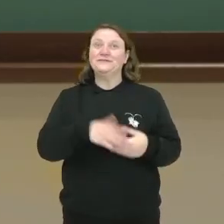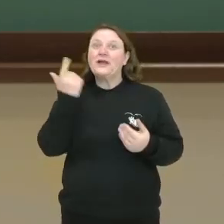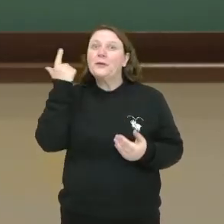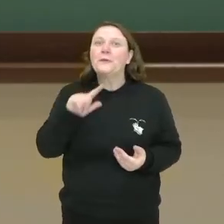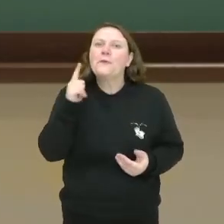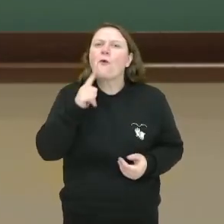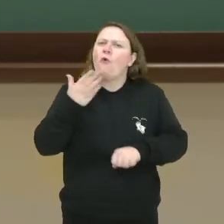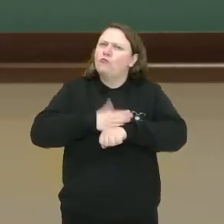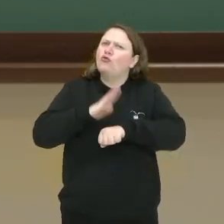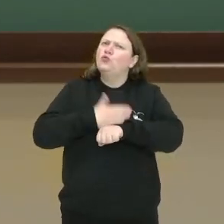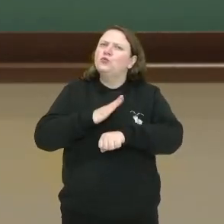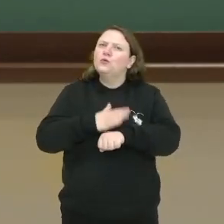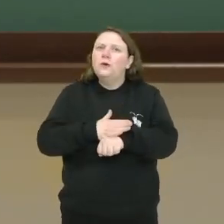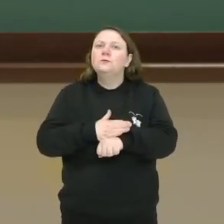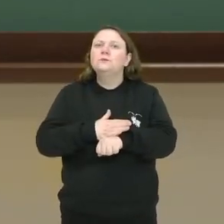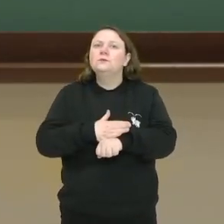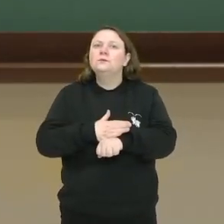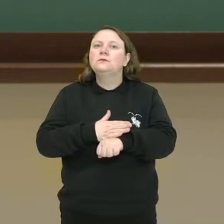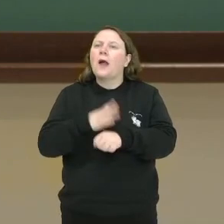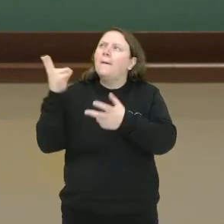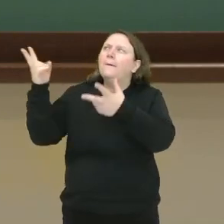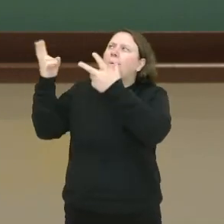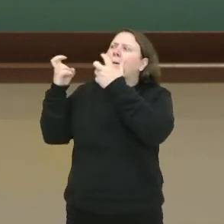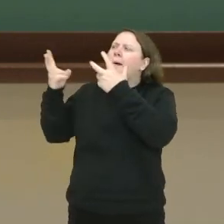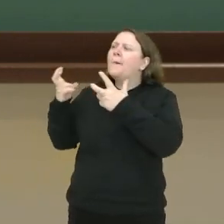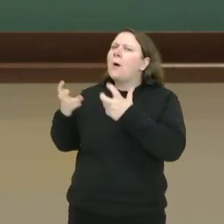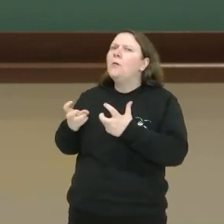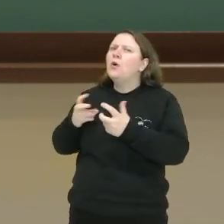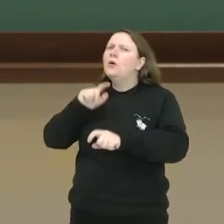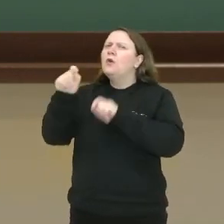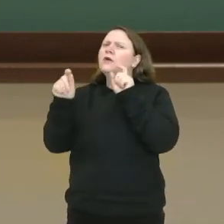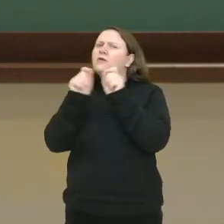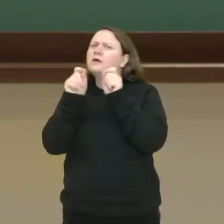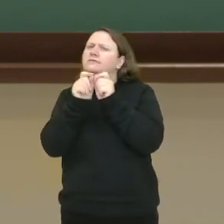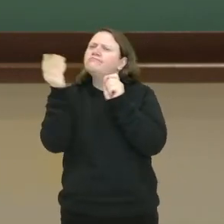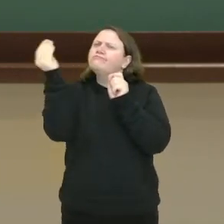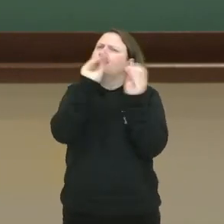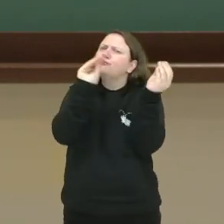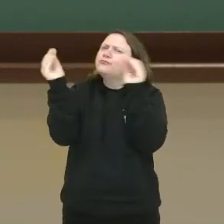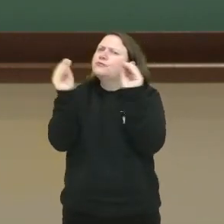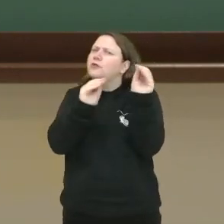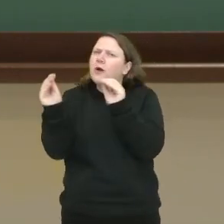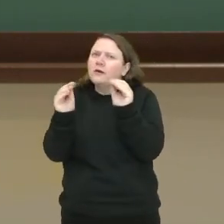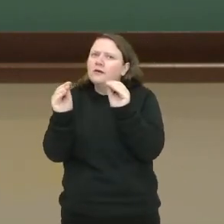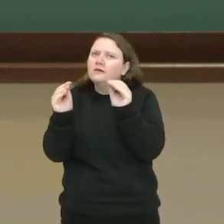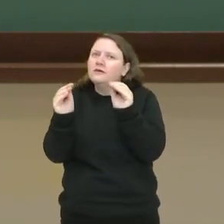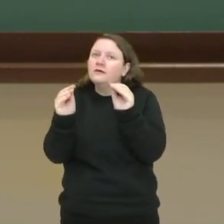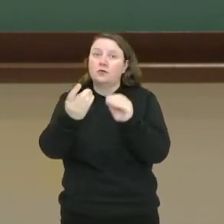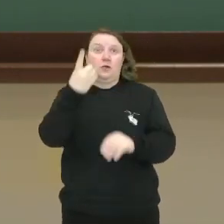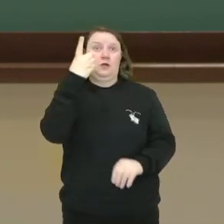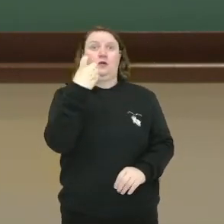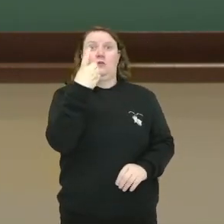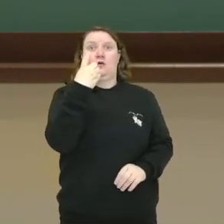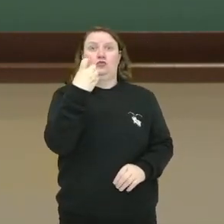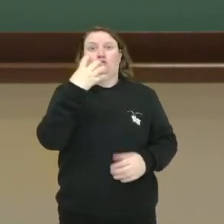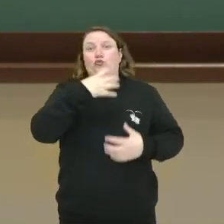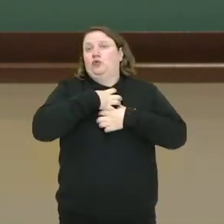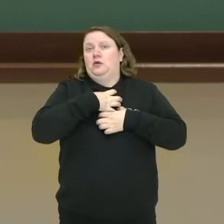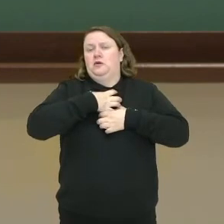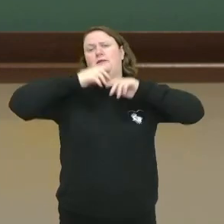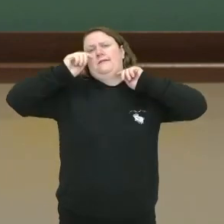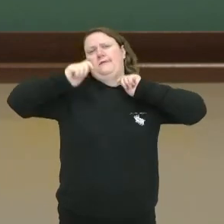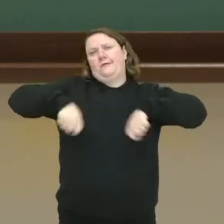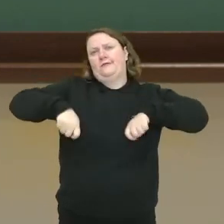Conseguiu? Conseguiu identificar o que fazer, qual o caminho aí? Lembrando que não existe apenas uma única forma, gente. Você pode